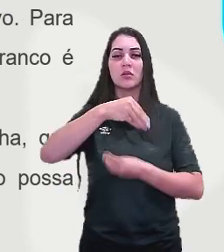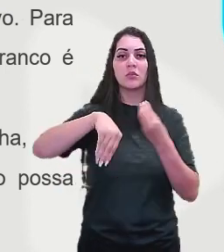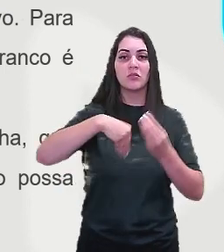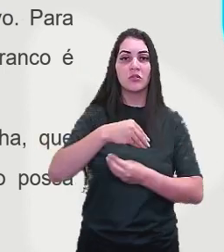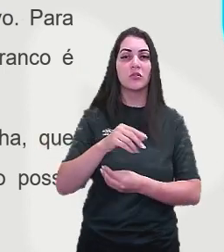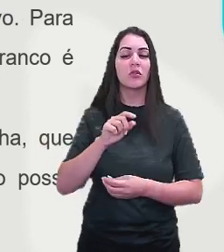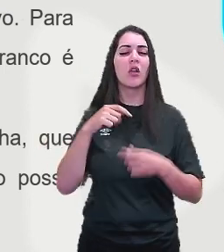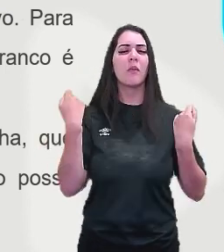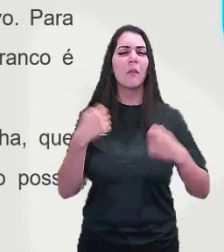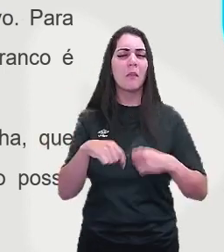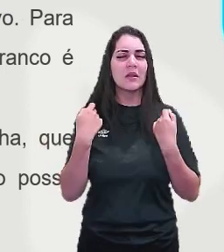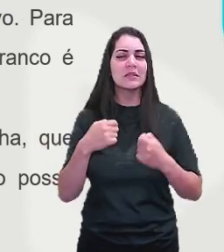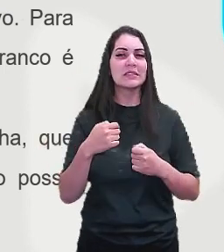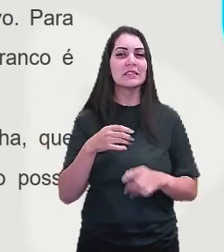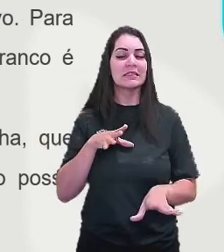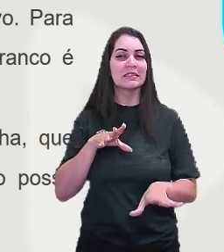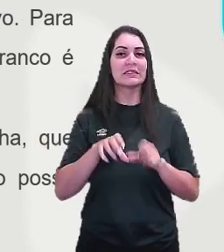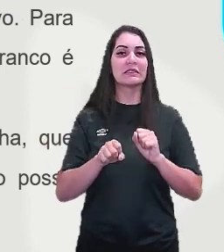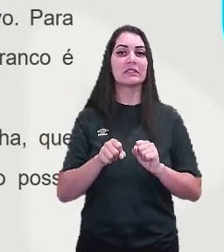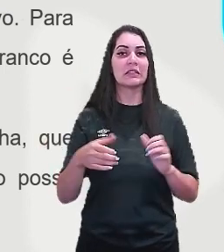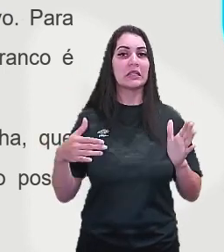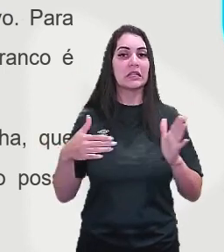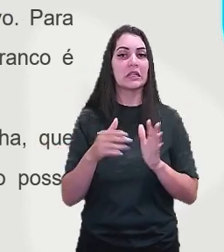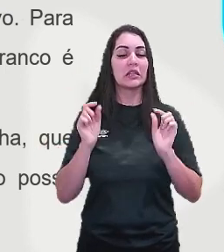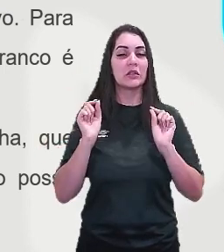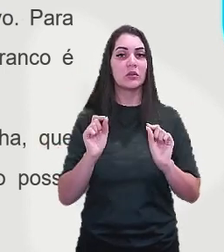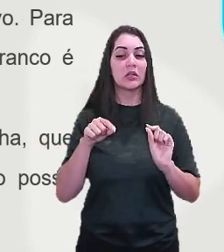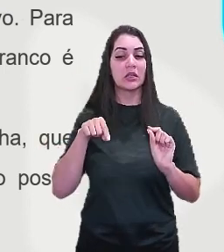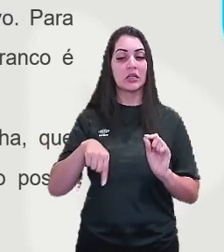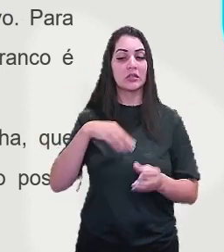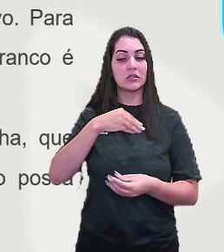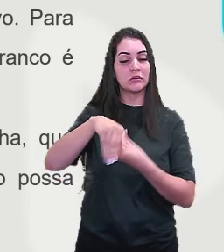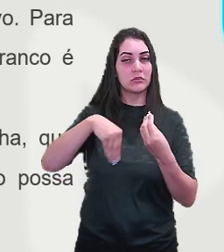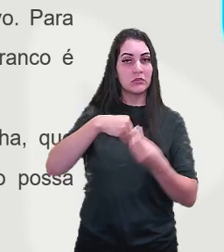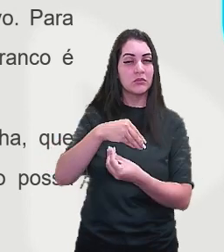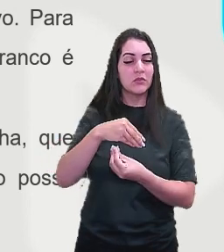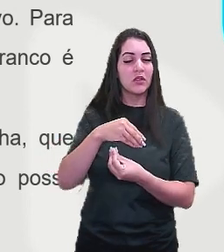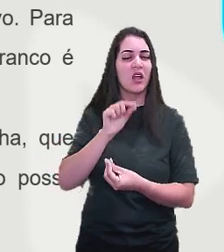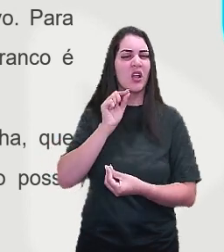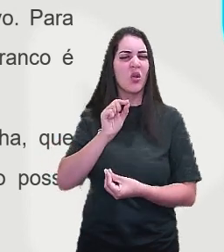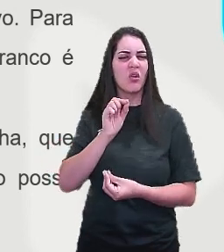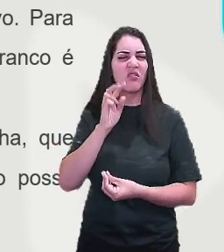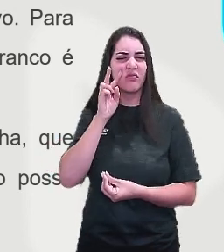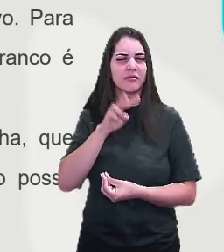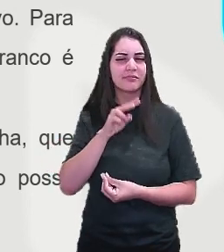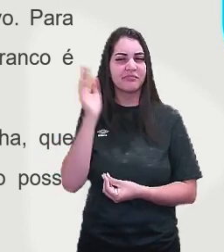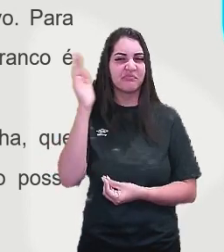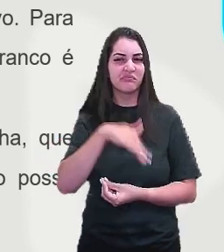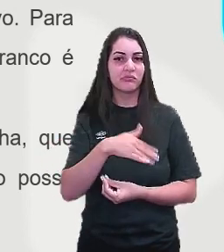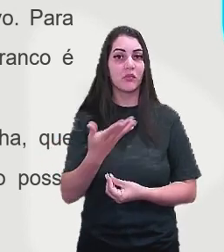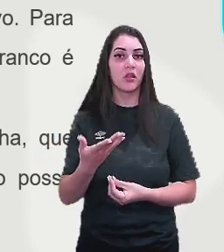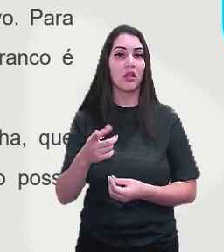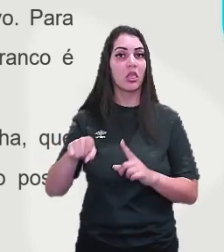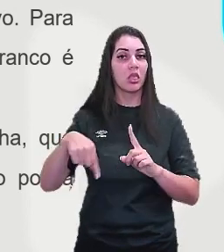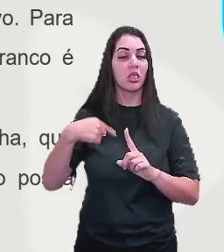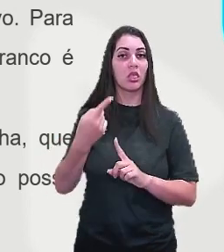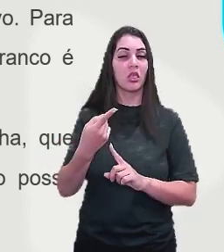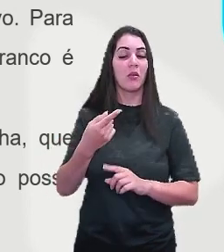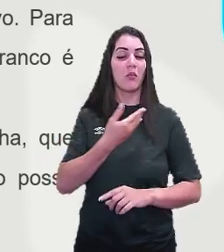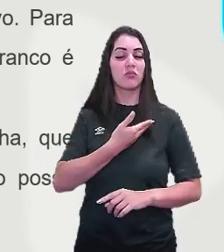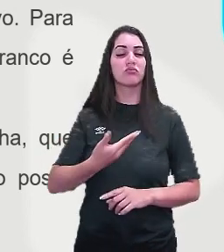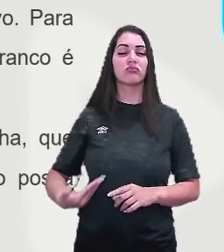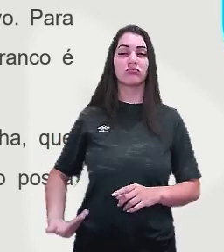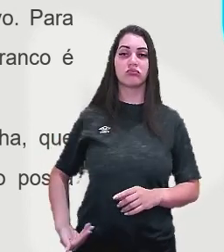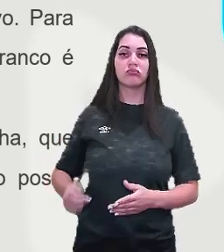ser superado. Até esse ano, a mestiçagem era vista com mais olhos. Porém, após a proclamação da